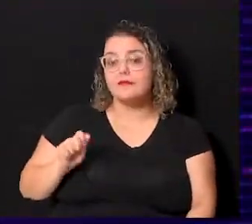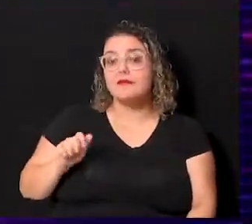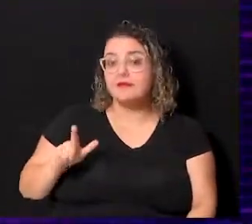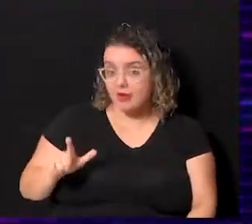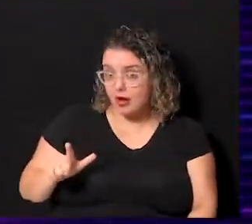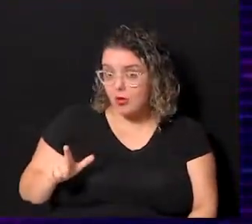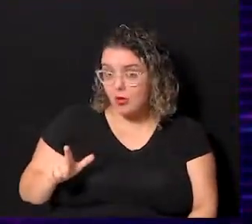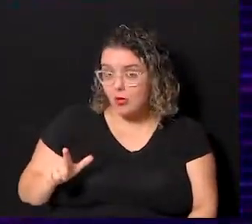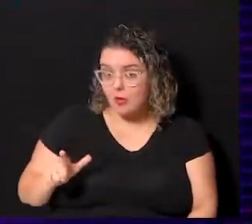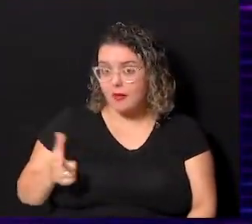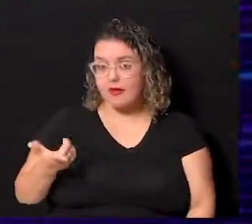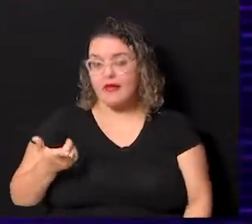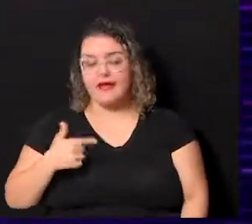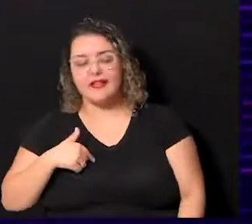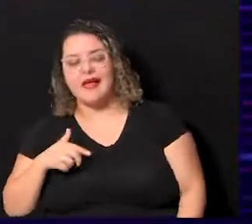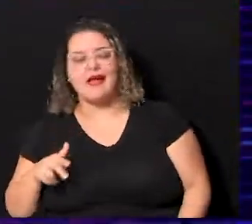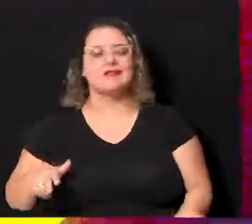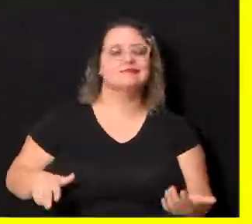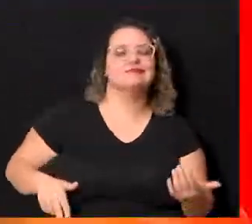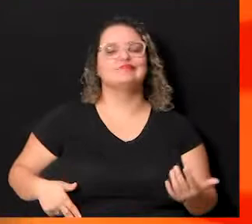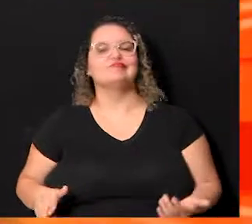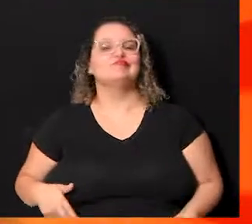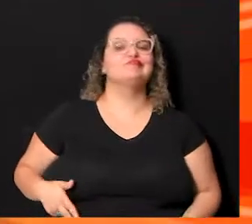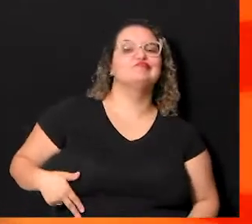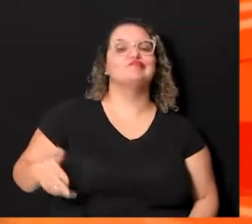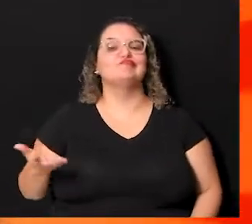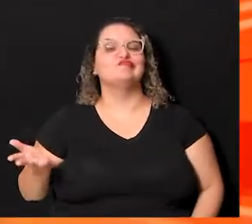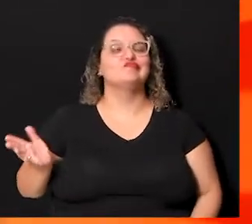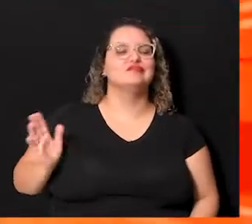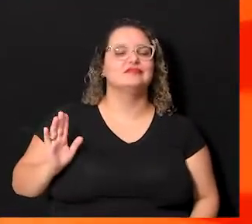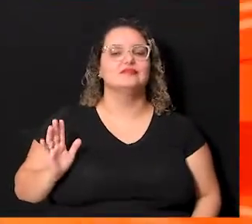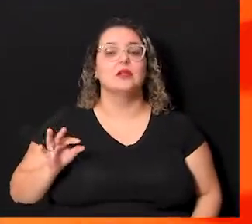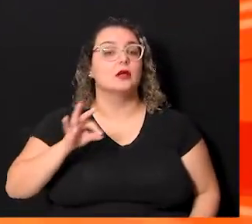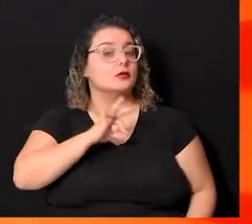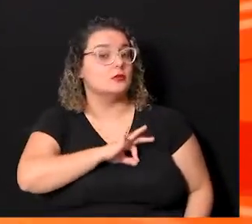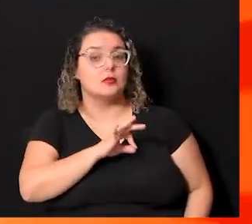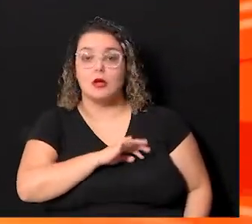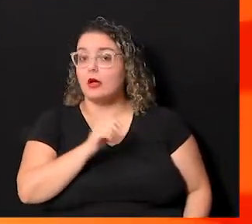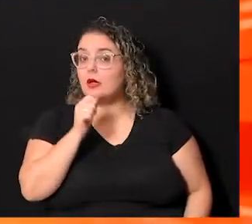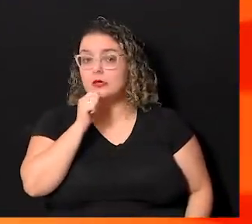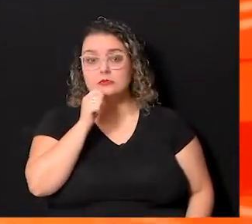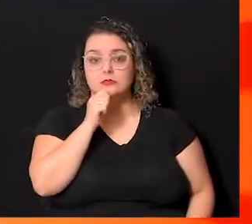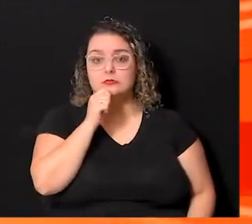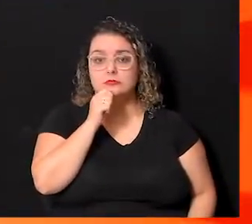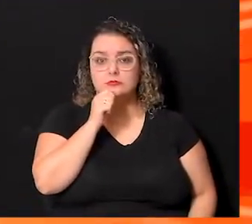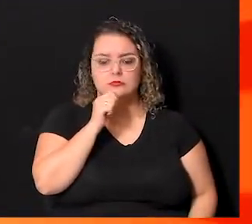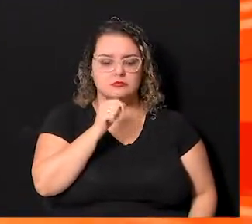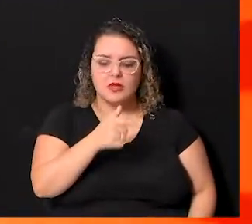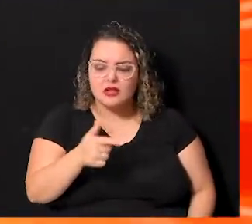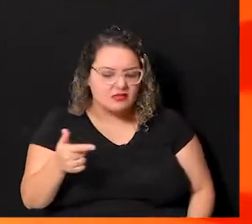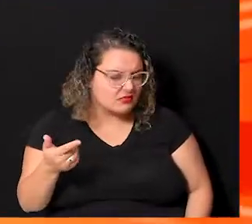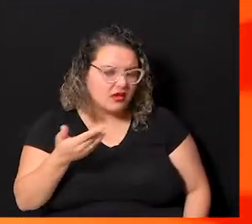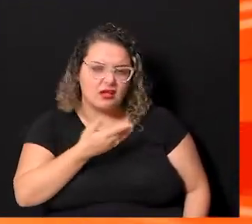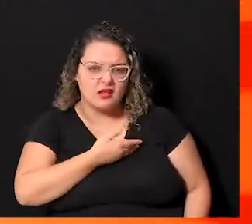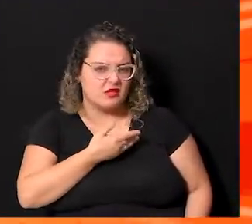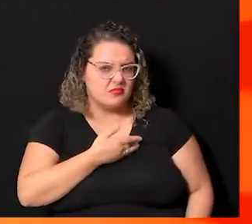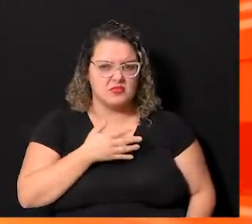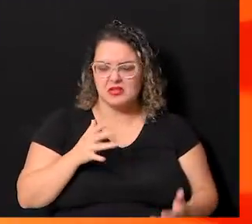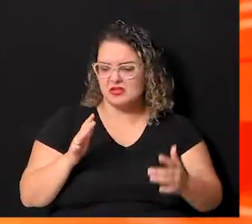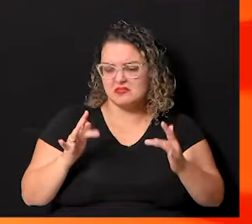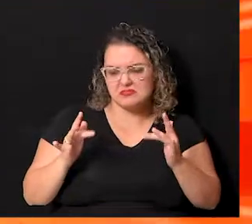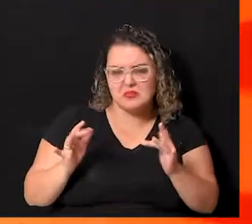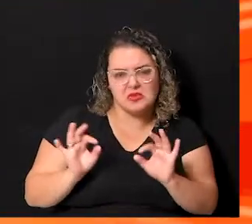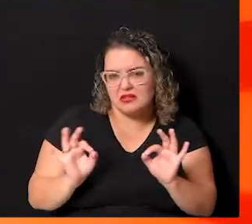lá sozinho, isolado, porque ele não tem salário, não recebeu o salário ainda, e ele não tem muitos amigos, não tem